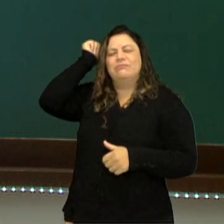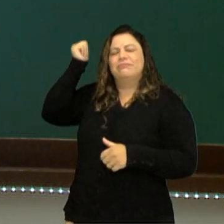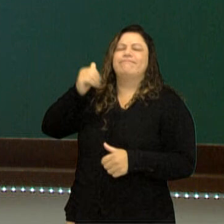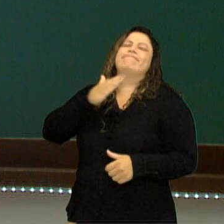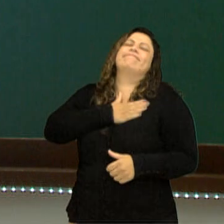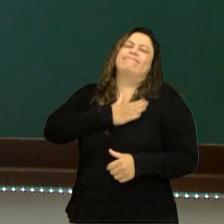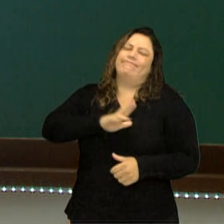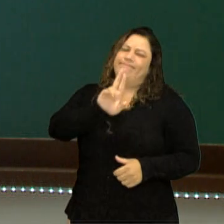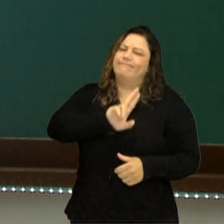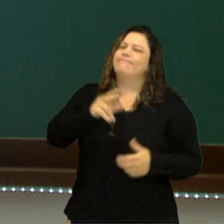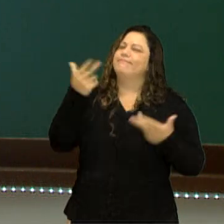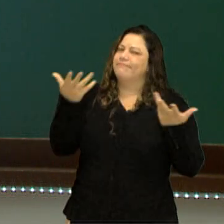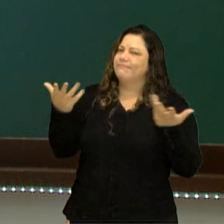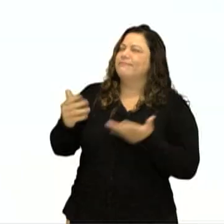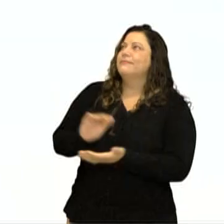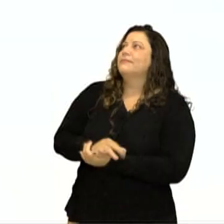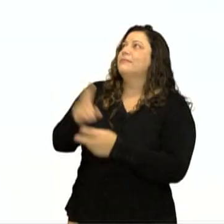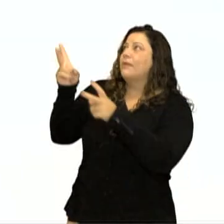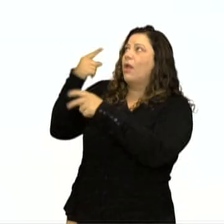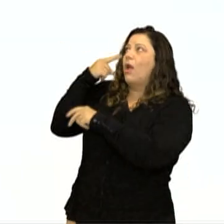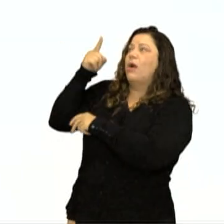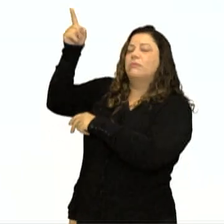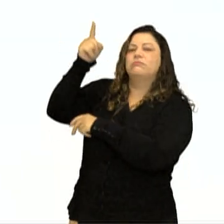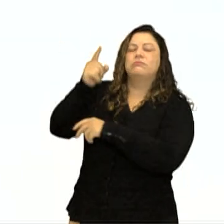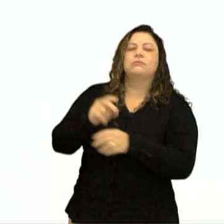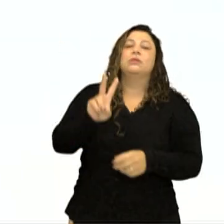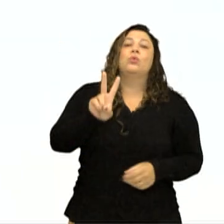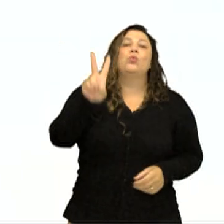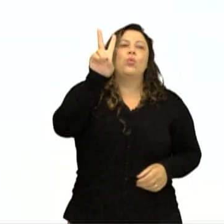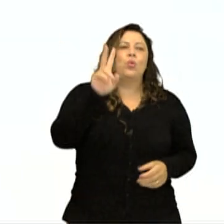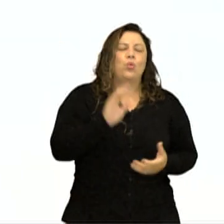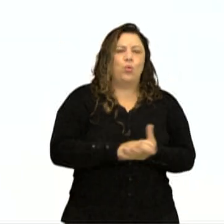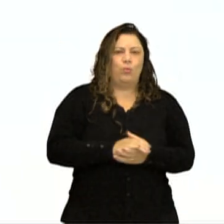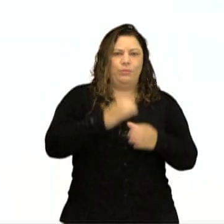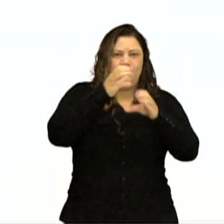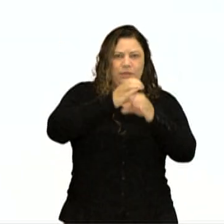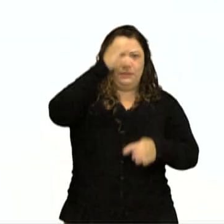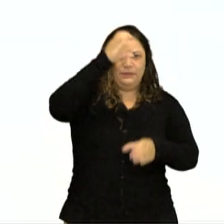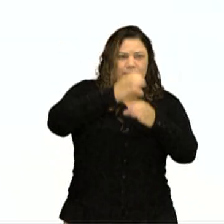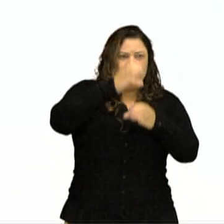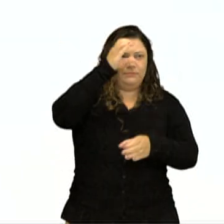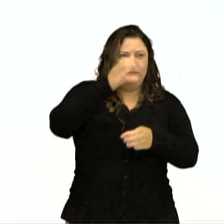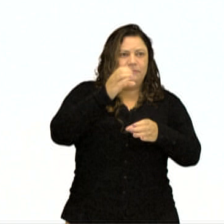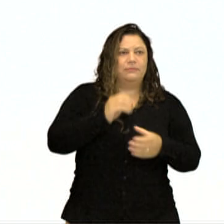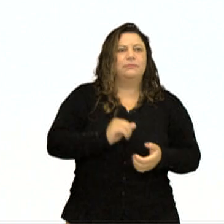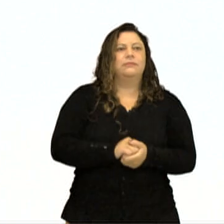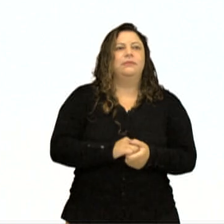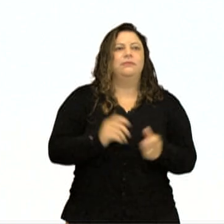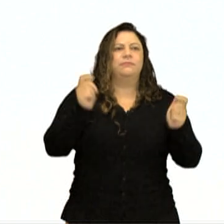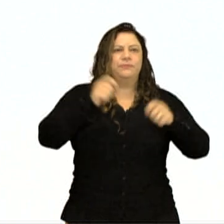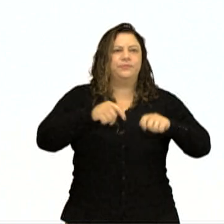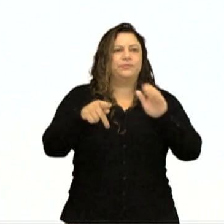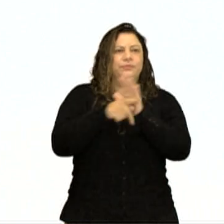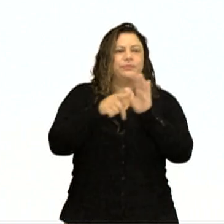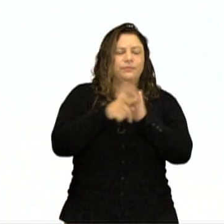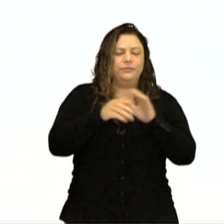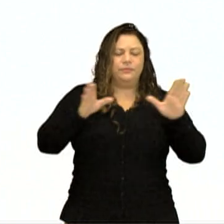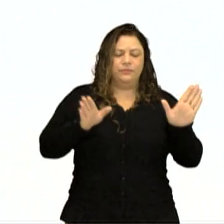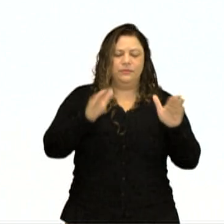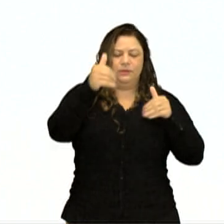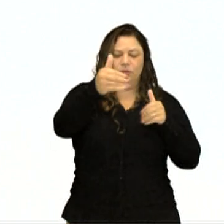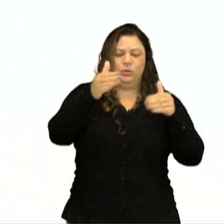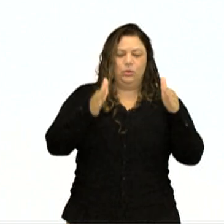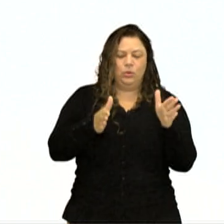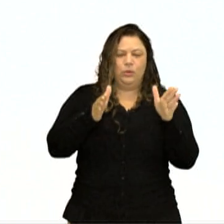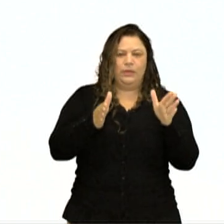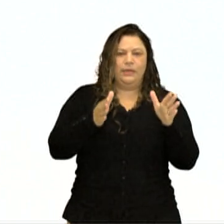atenção nele, ó. Determine o volume de um cilindro inscrito em um cubo de aresta 20 centímetros.